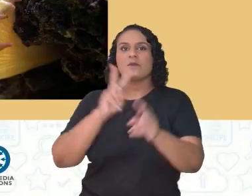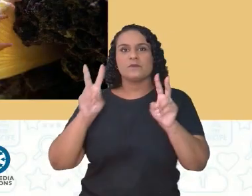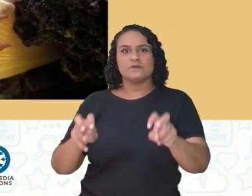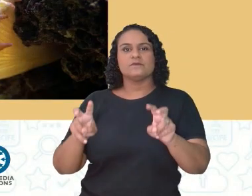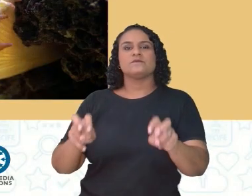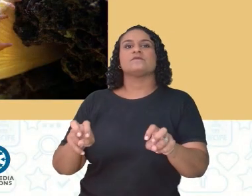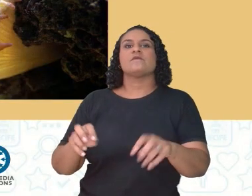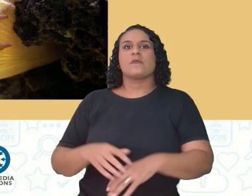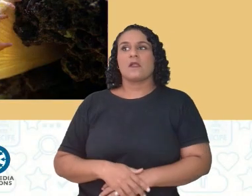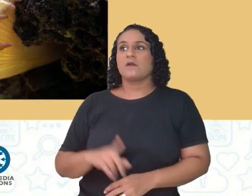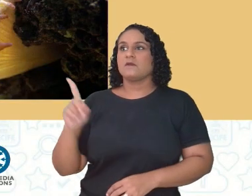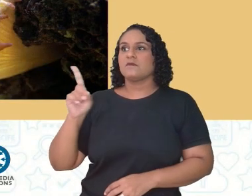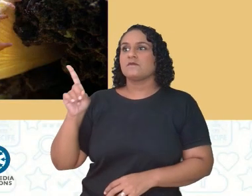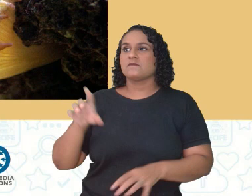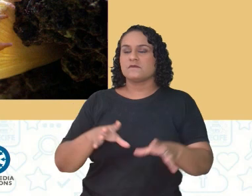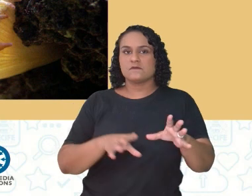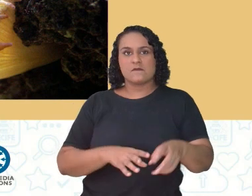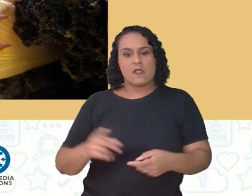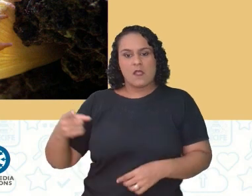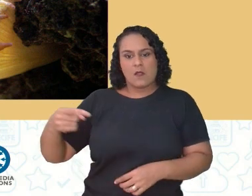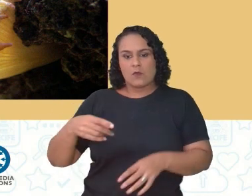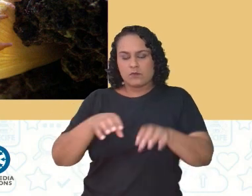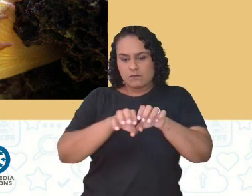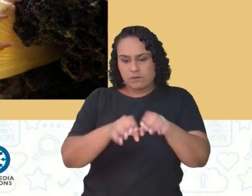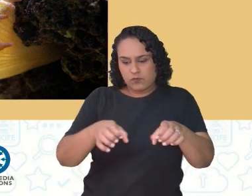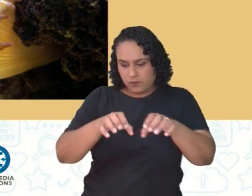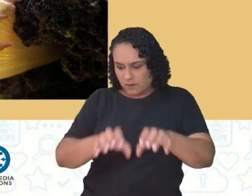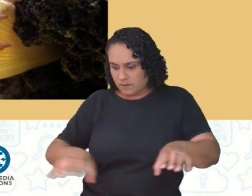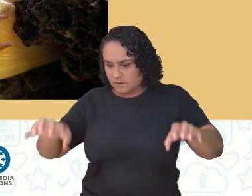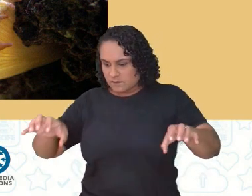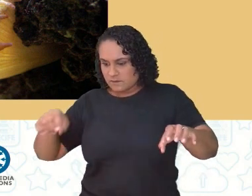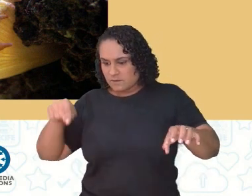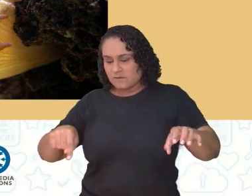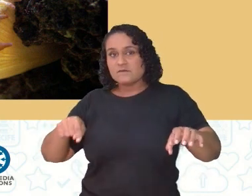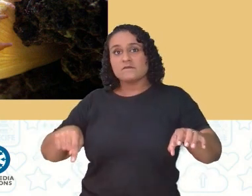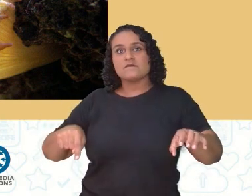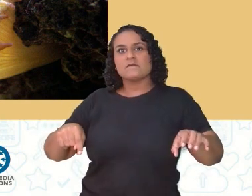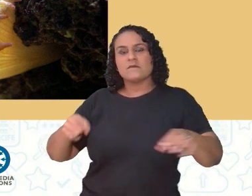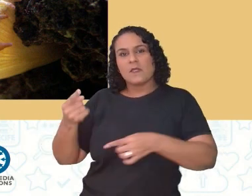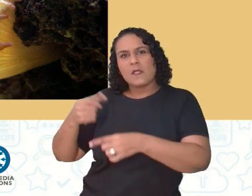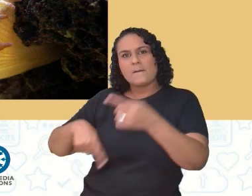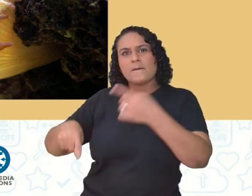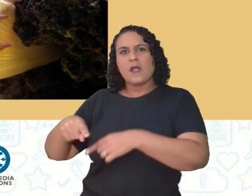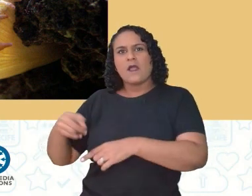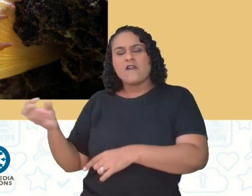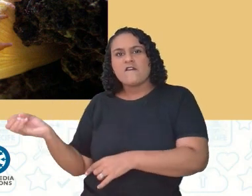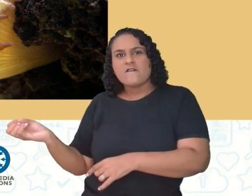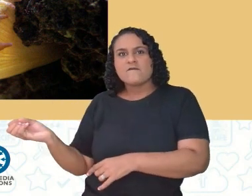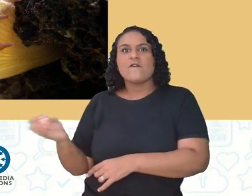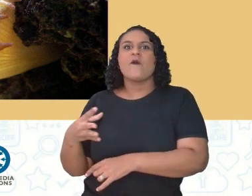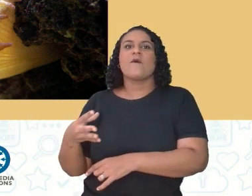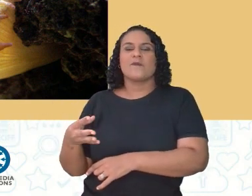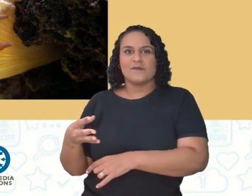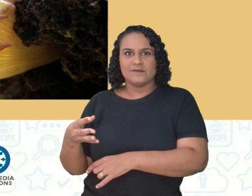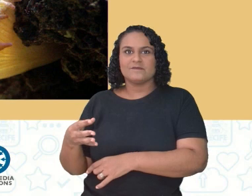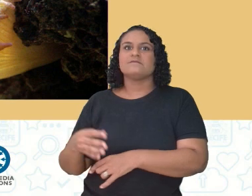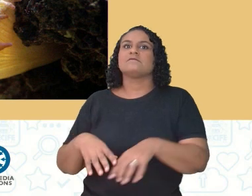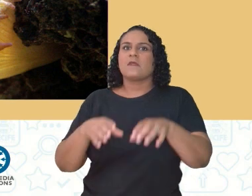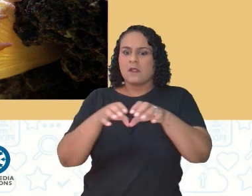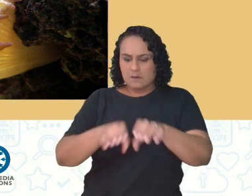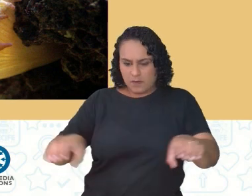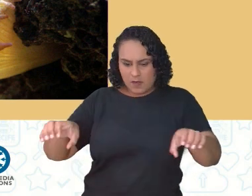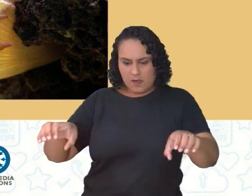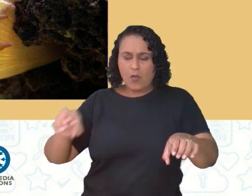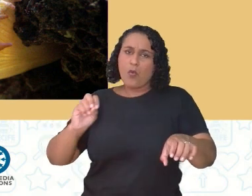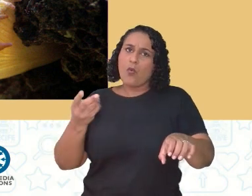ele se divide em dois e, se necessário, regenera as partes faltantes nos dois novos organismos. Divide-se em 2